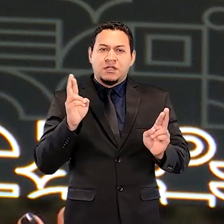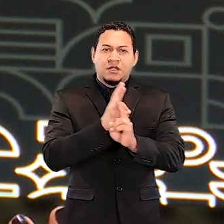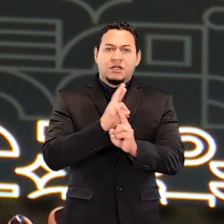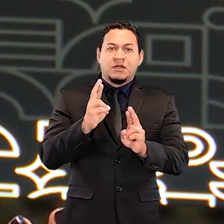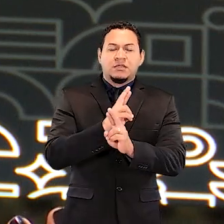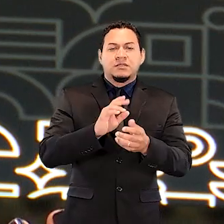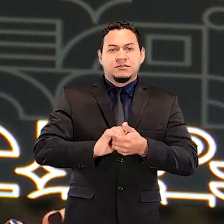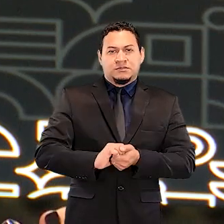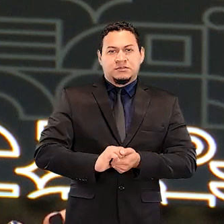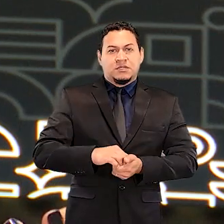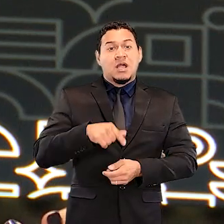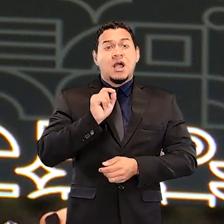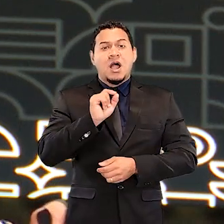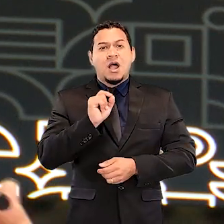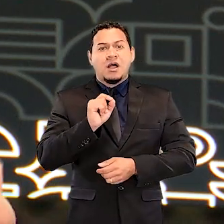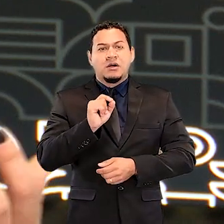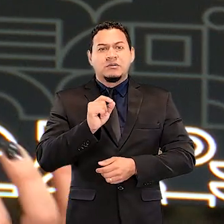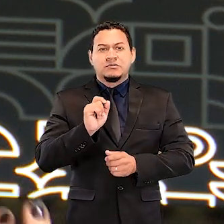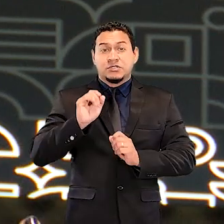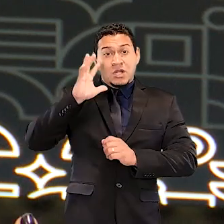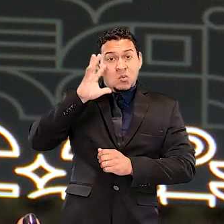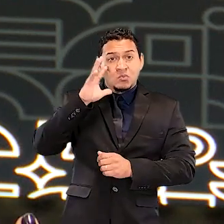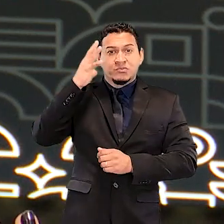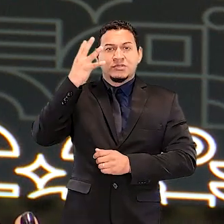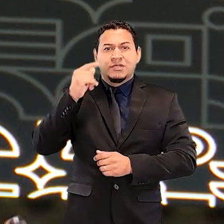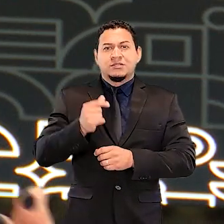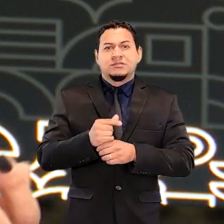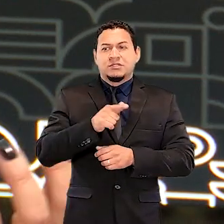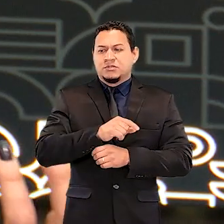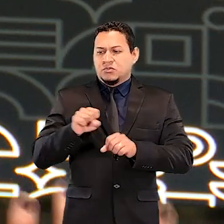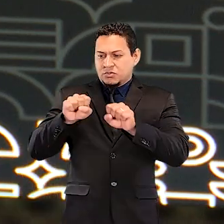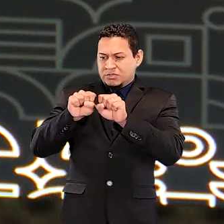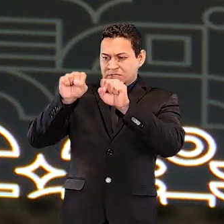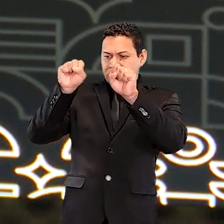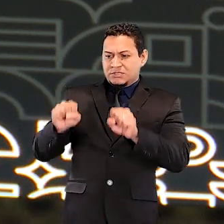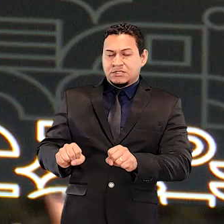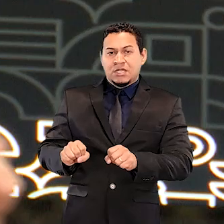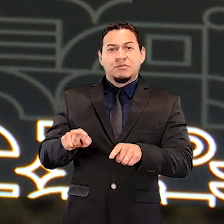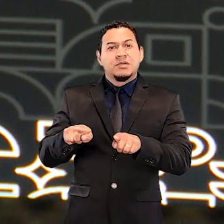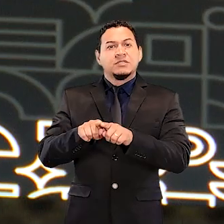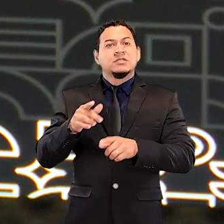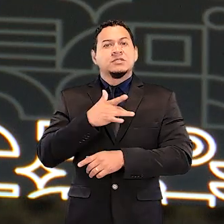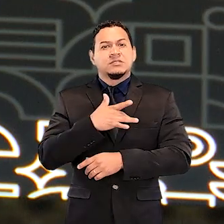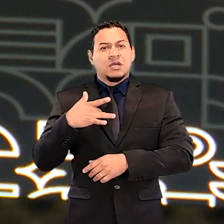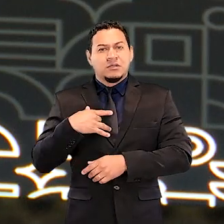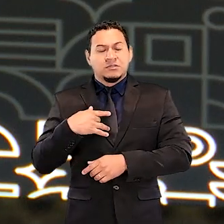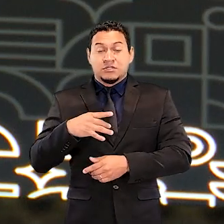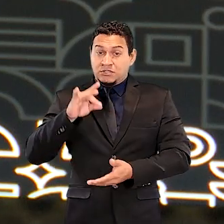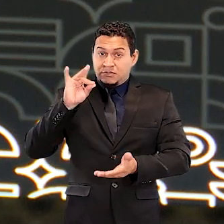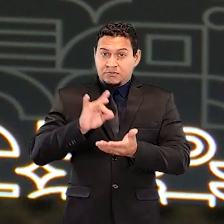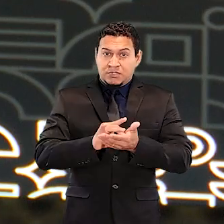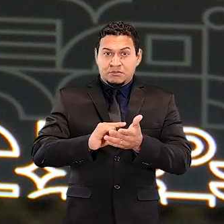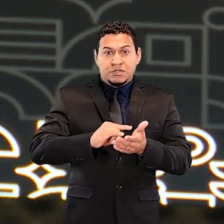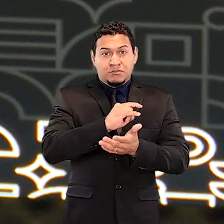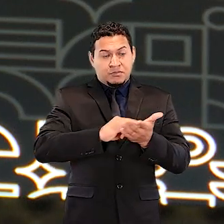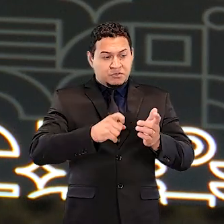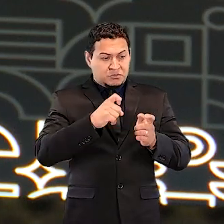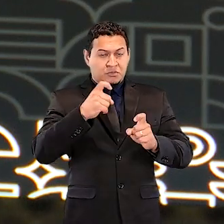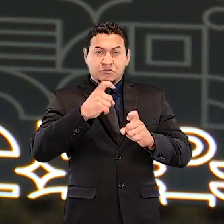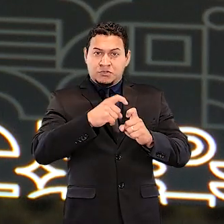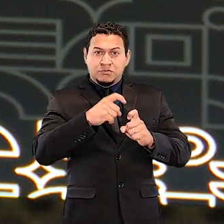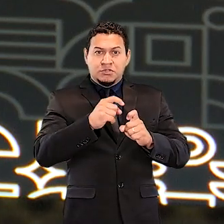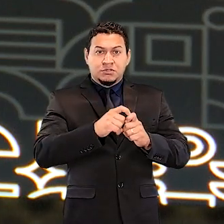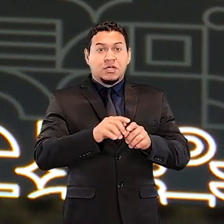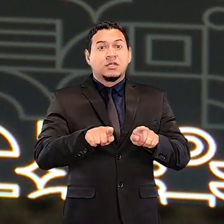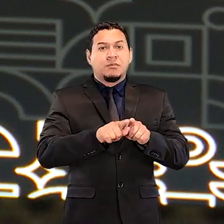relação ao que acontece no sistema de saúde, ao que é registrado no sistema de saúde, ao que, de fato, é registrado no sistema